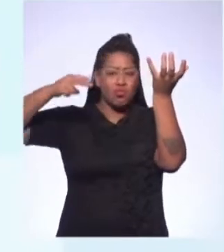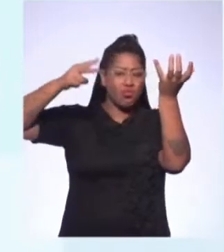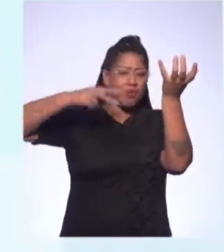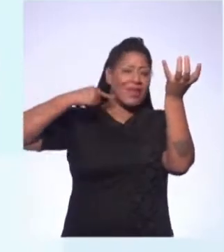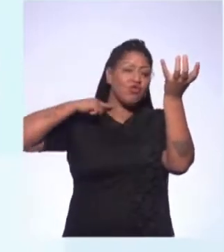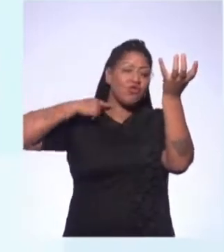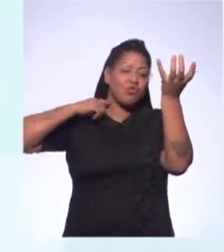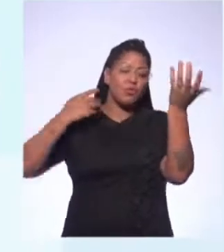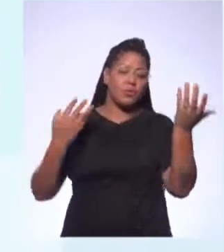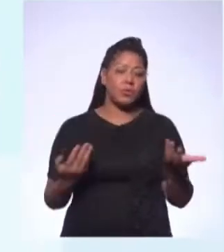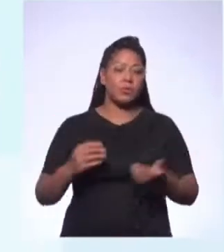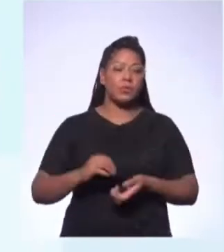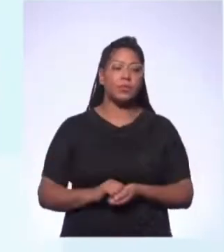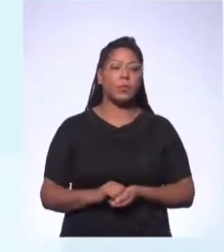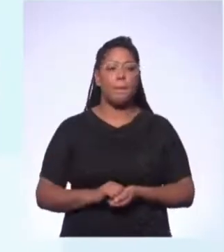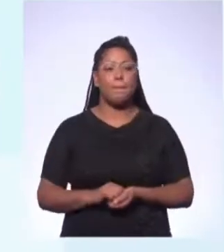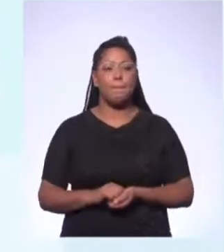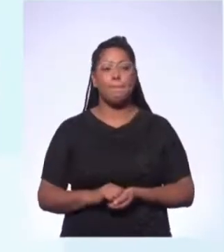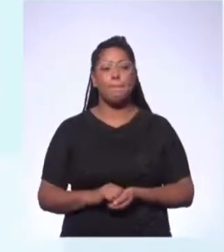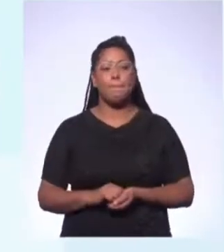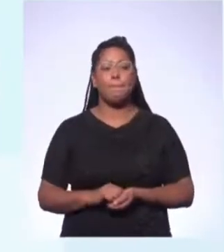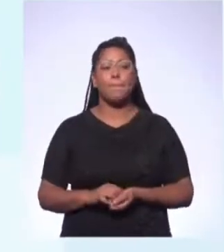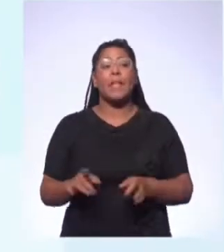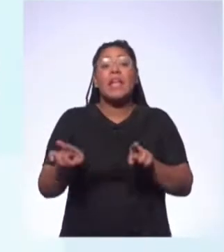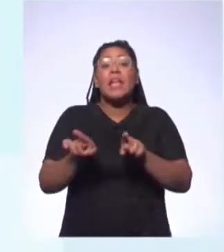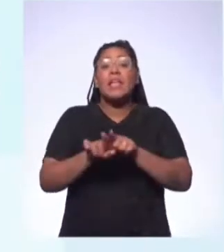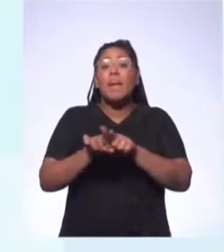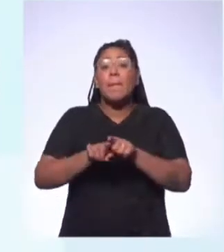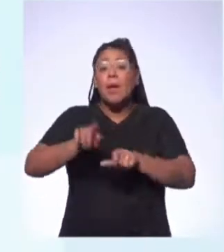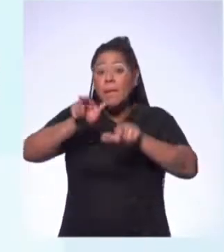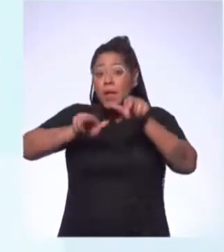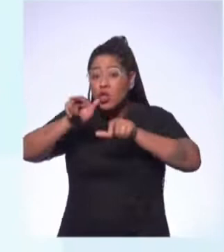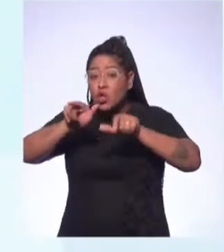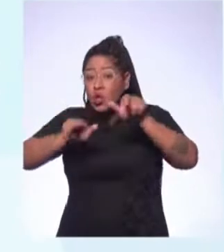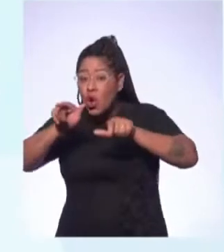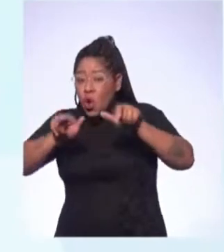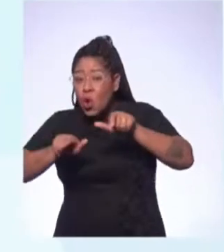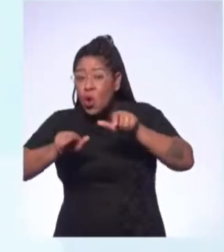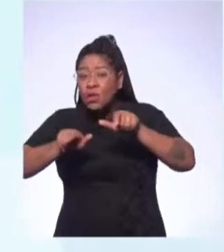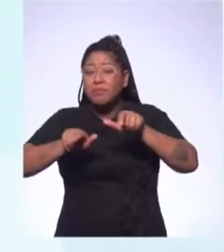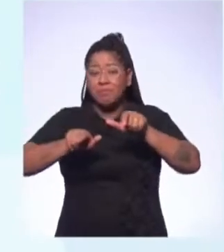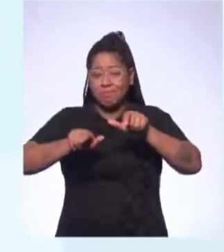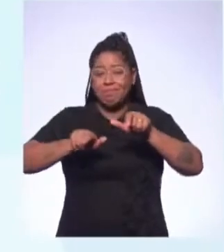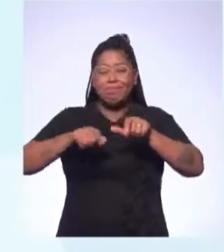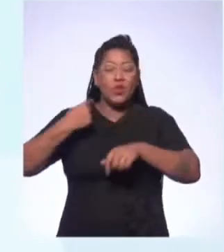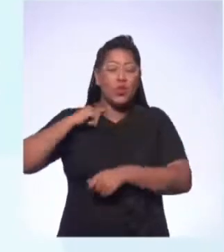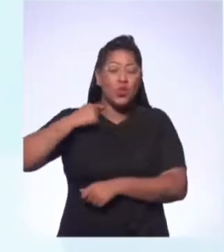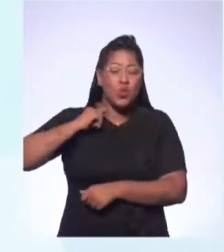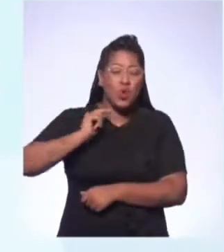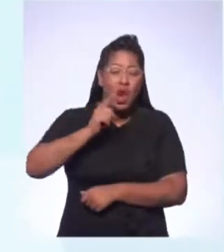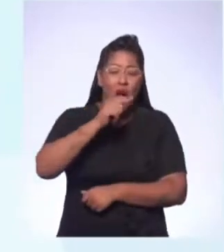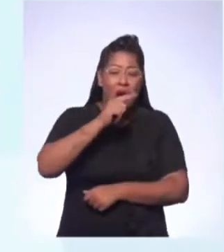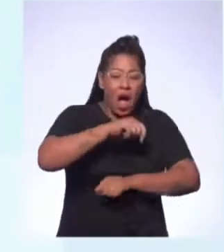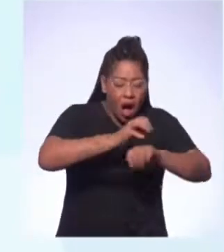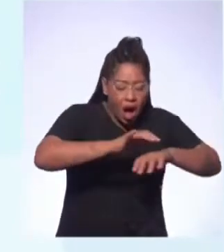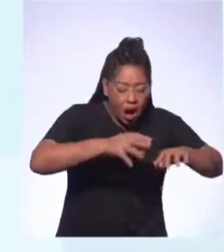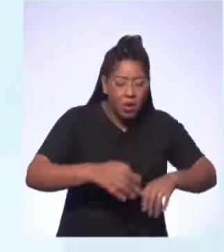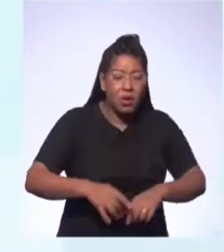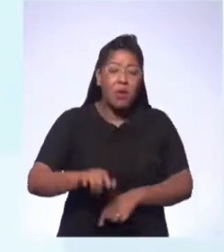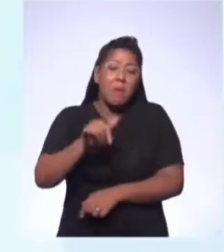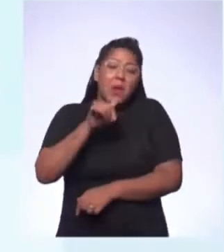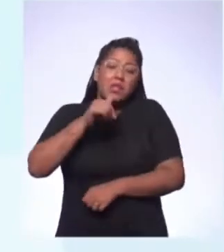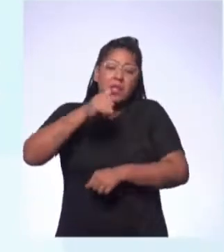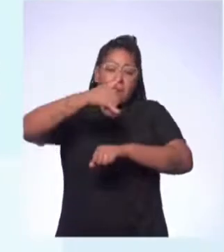atmosférico. Temos os poluentes da água. Nós temos aí o petróleo, ok? O óleo de cozinha,